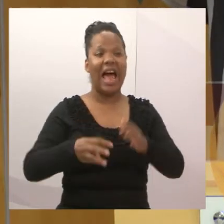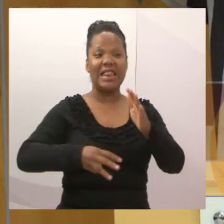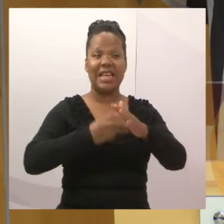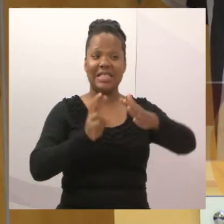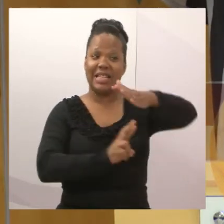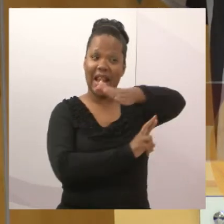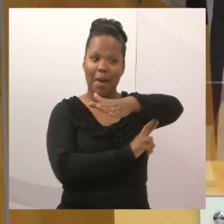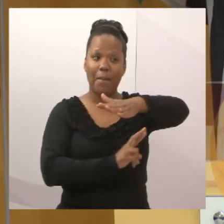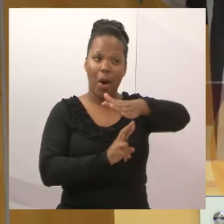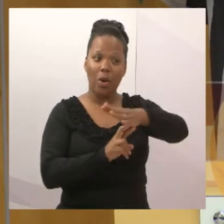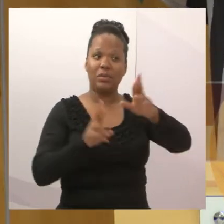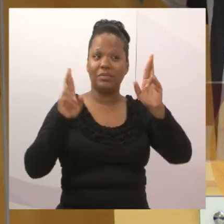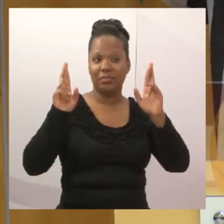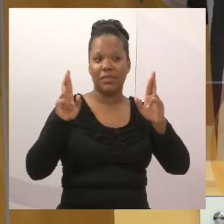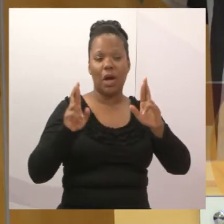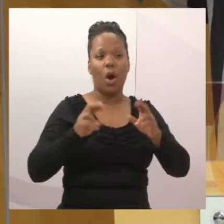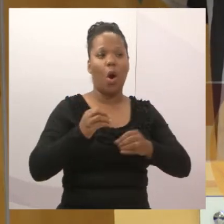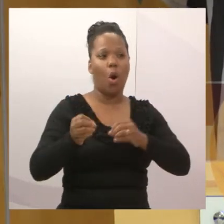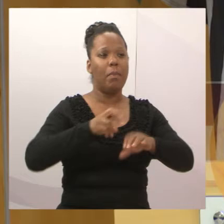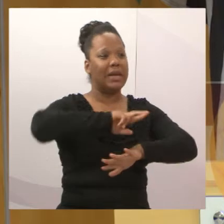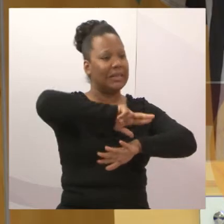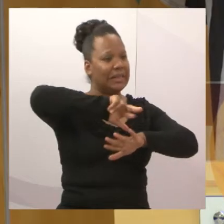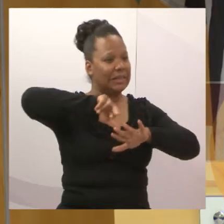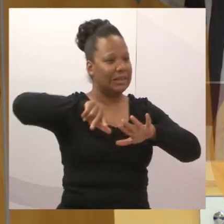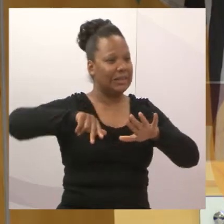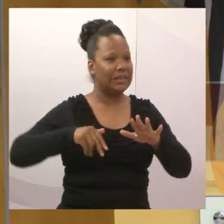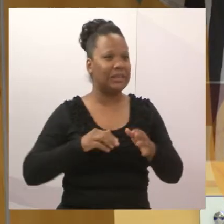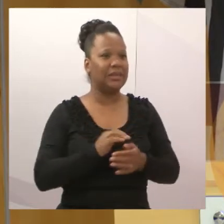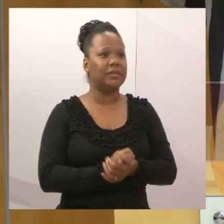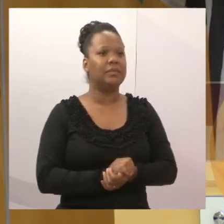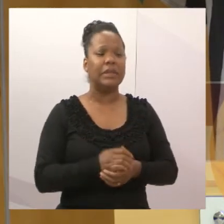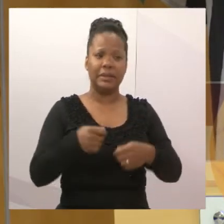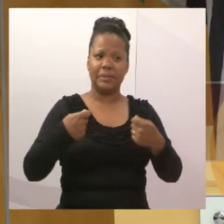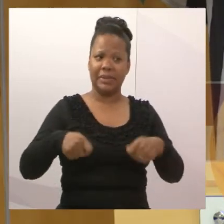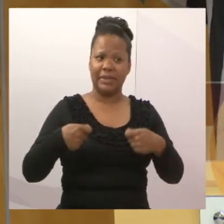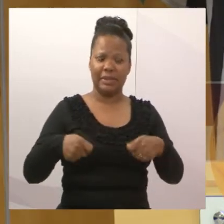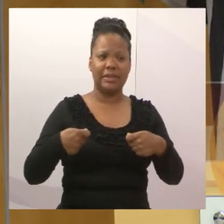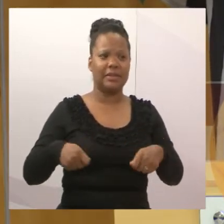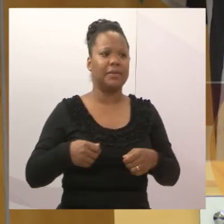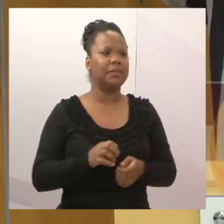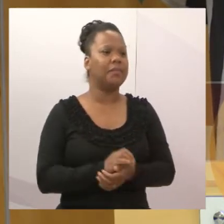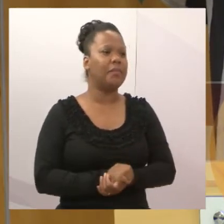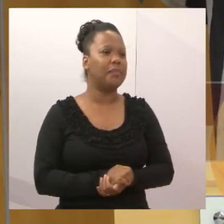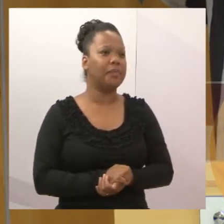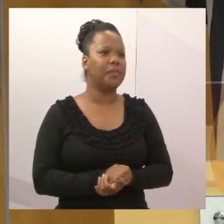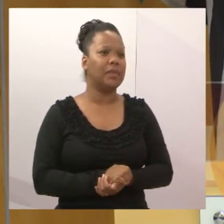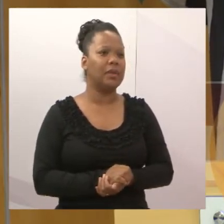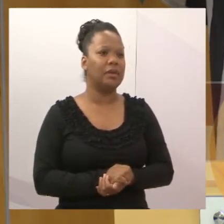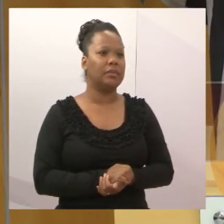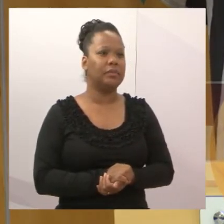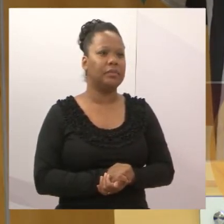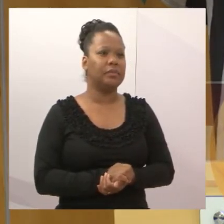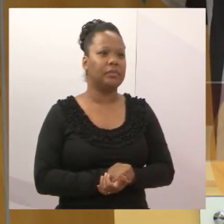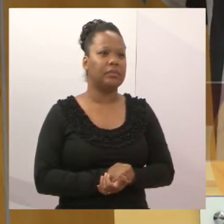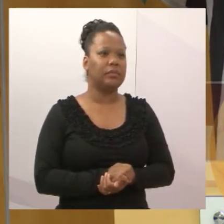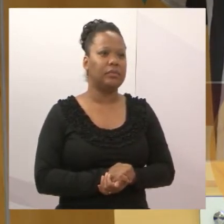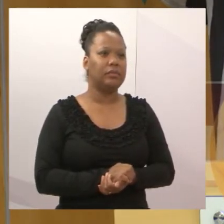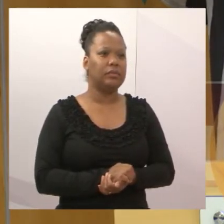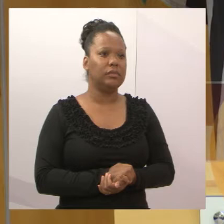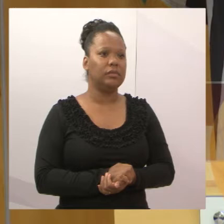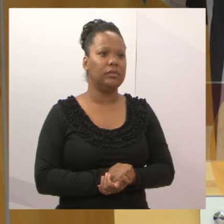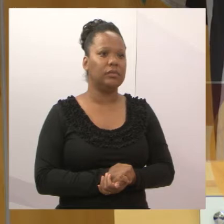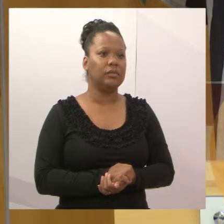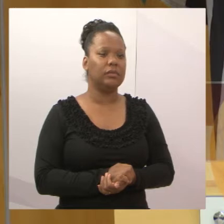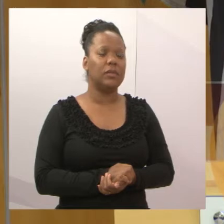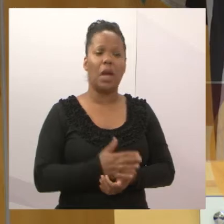ponte, e diversas obras de extrema necessidade para a nossa cidade. E aqui quero emitir